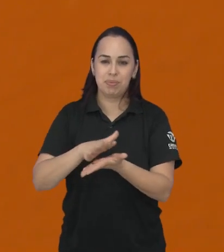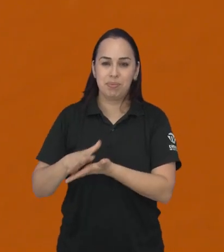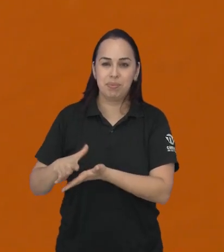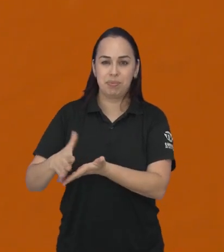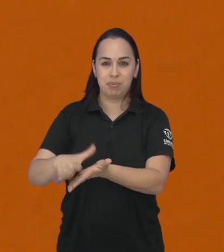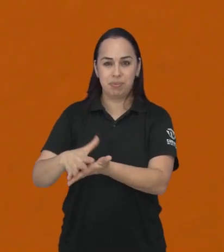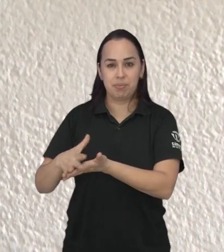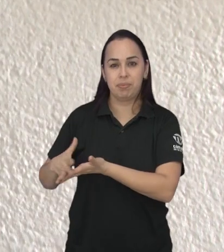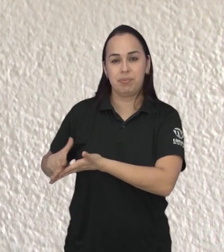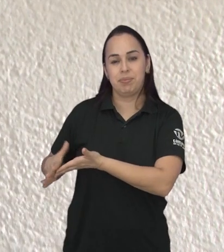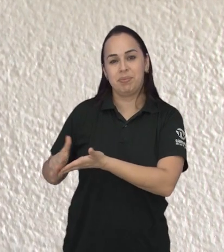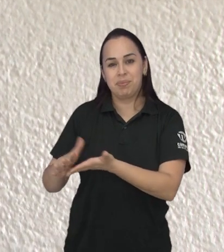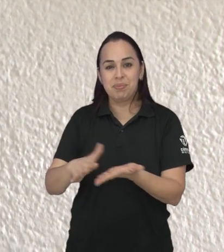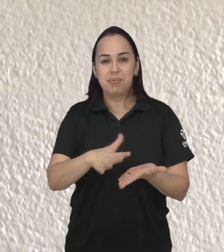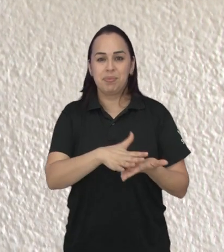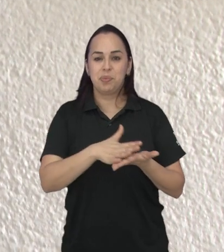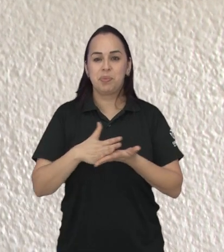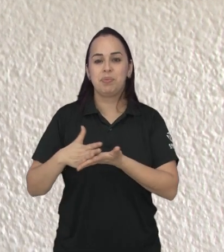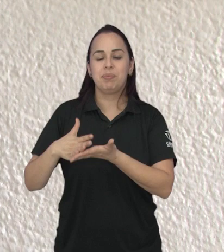Satélite a samba,